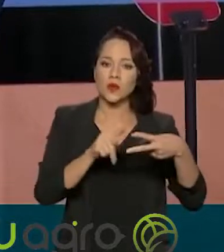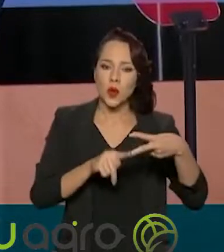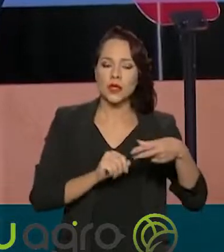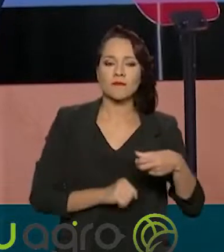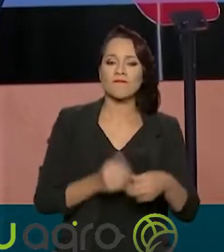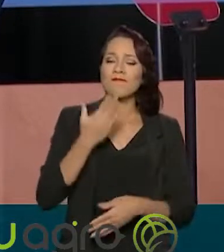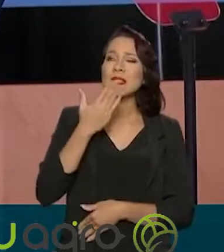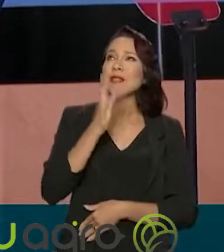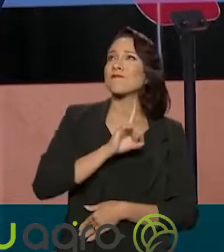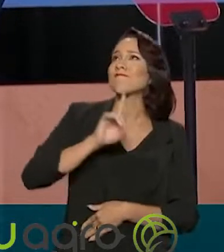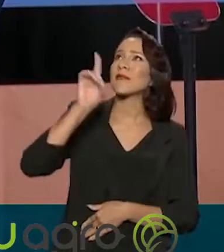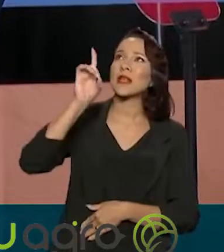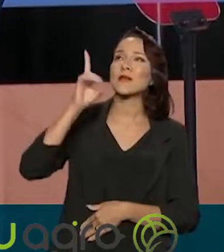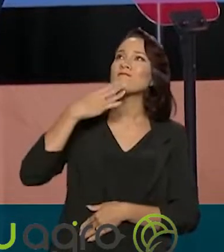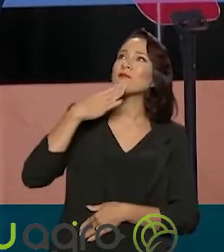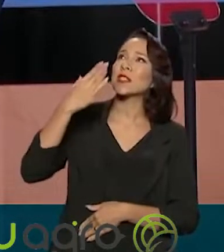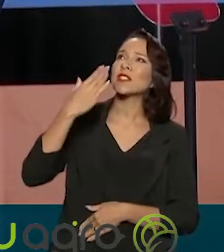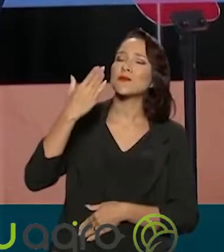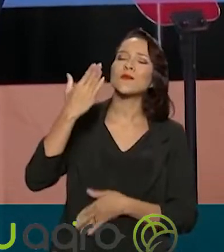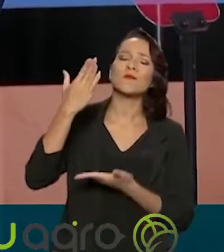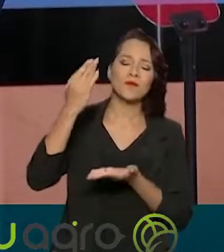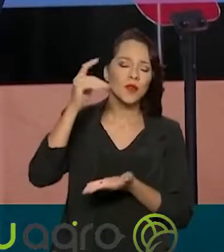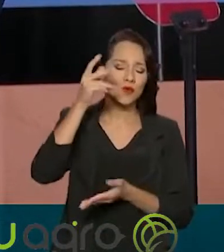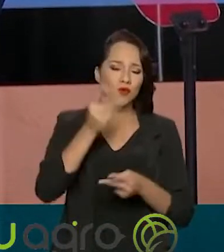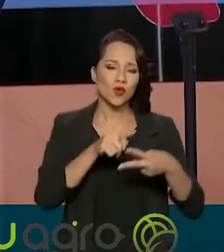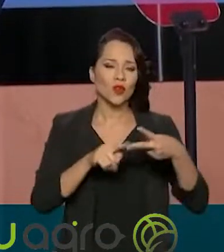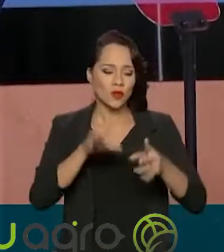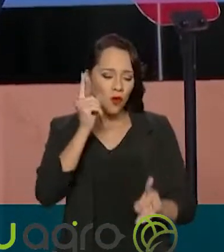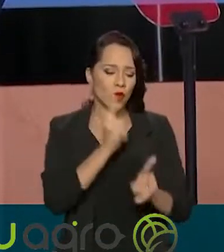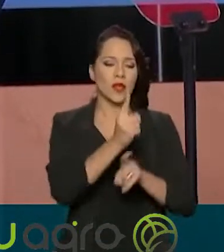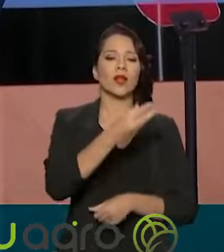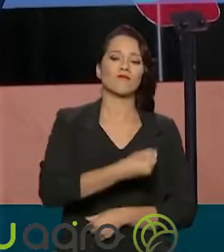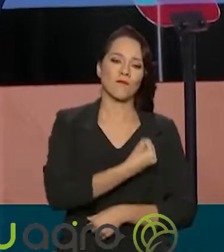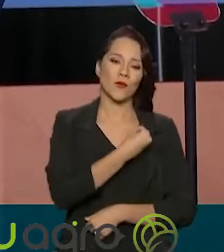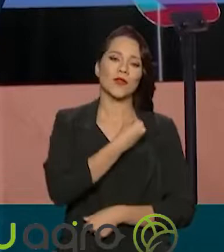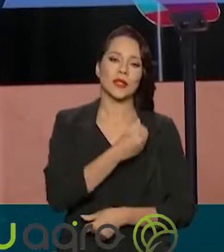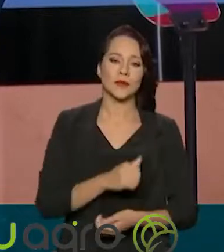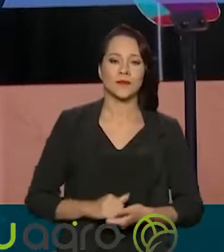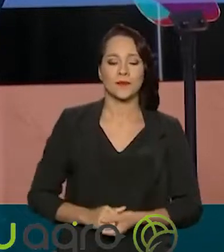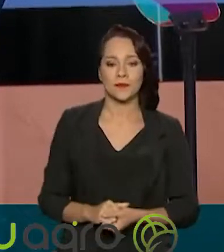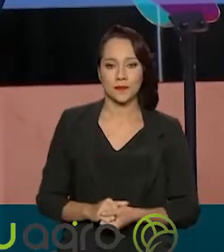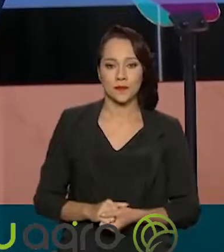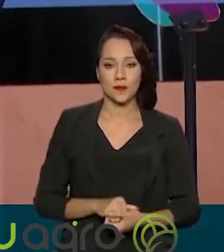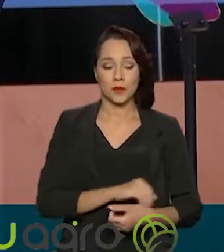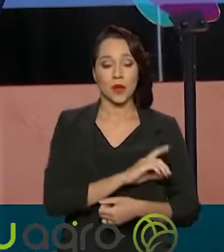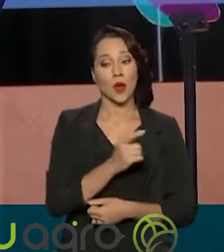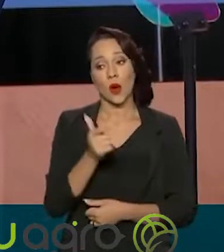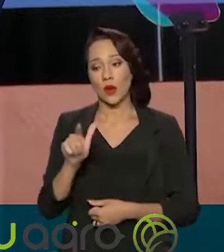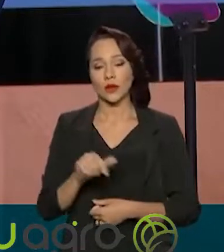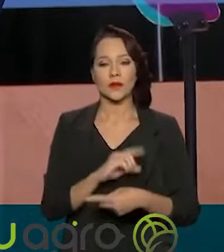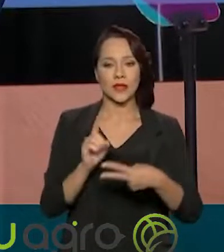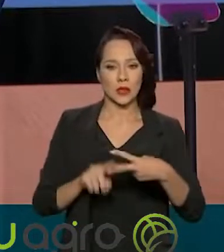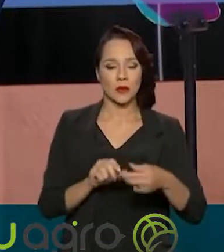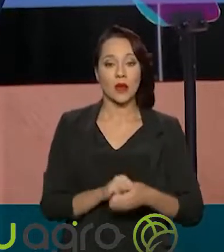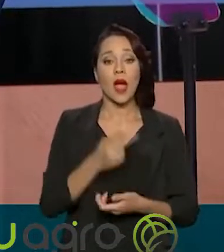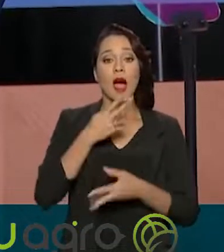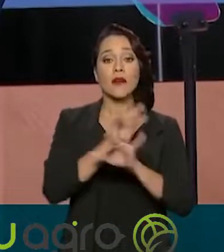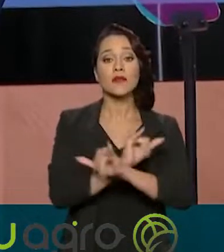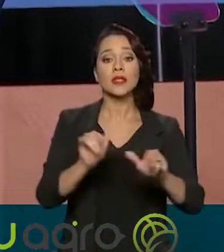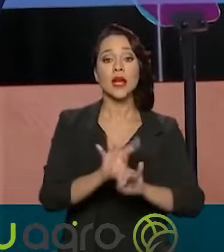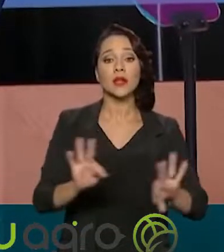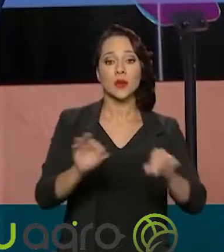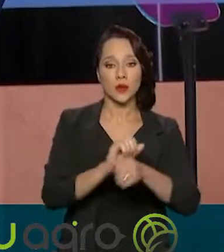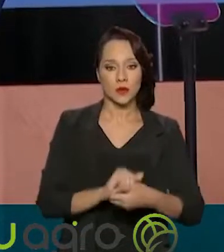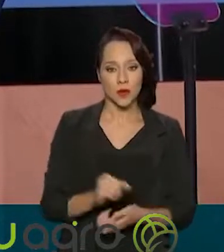Pedimos a Deus que sejam encontrados com vidas. Dois, dizer a todos que